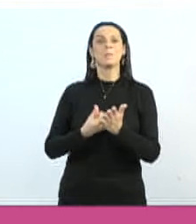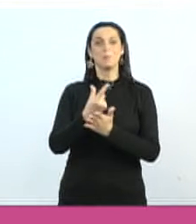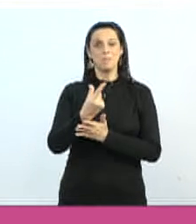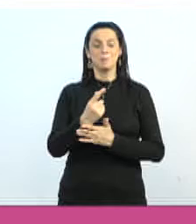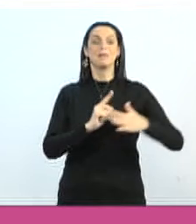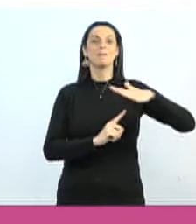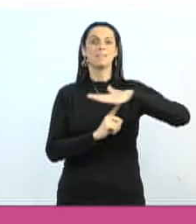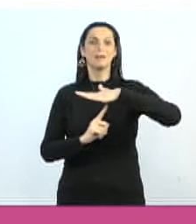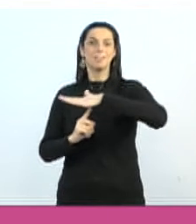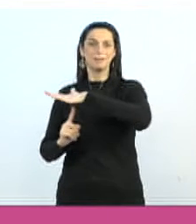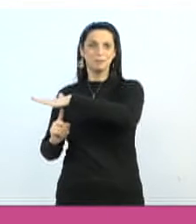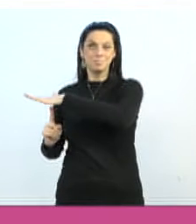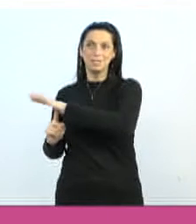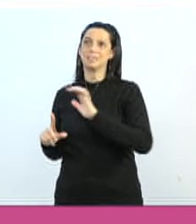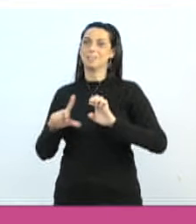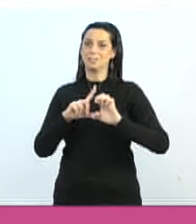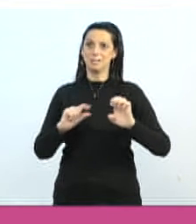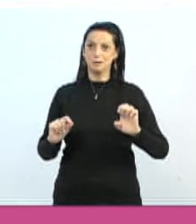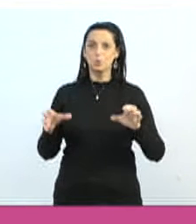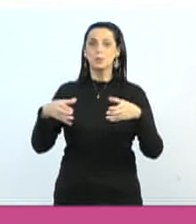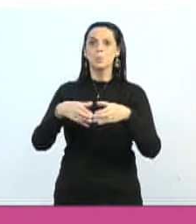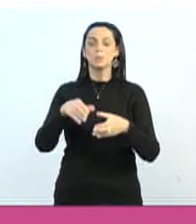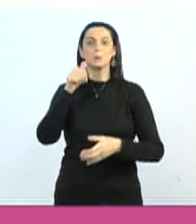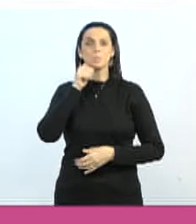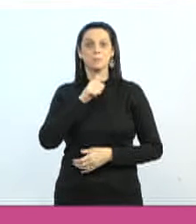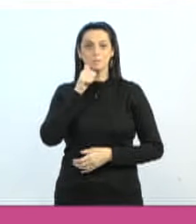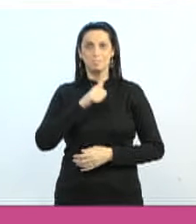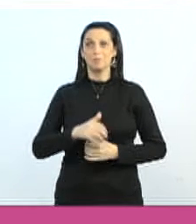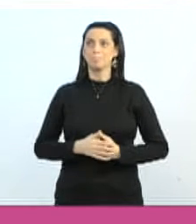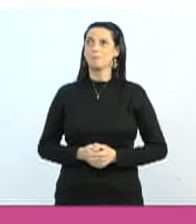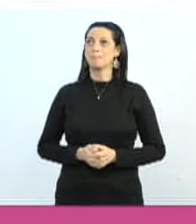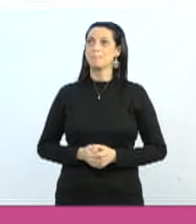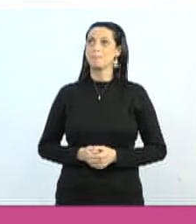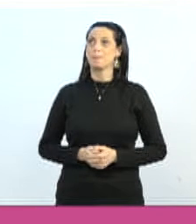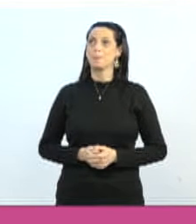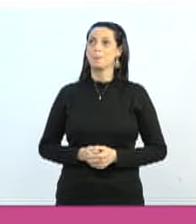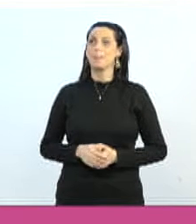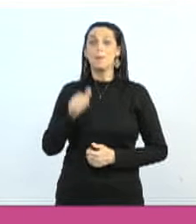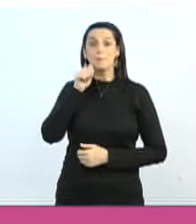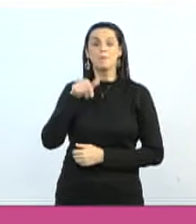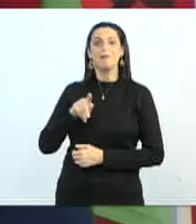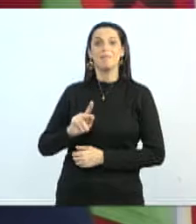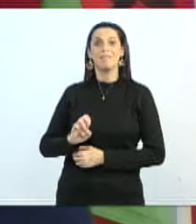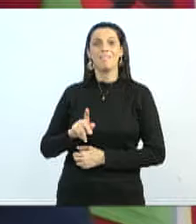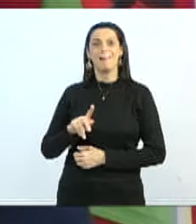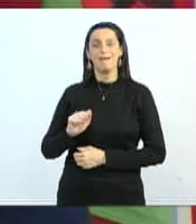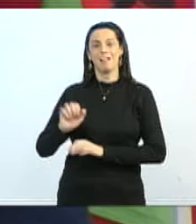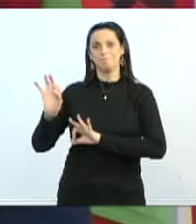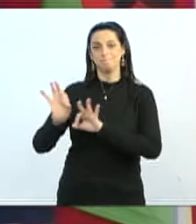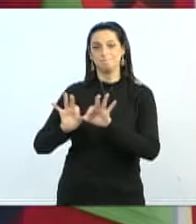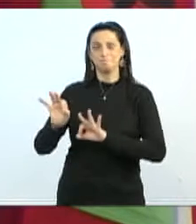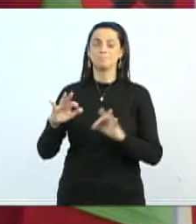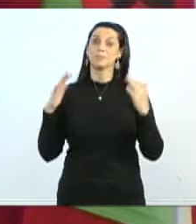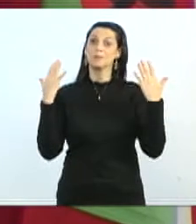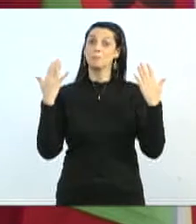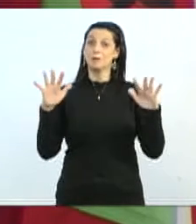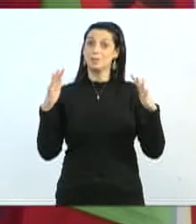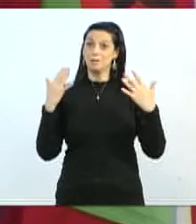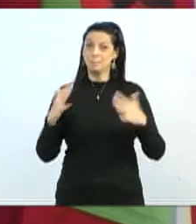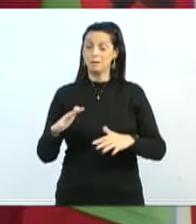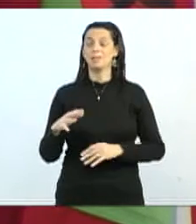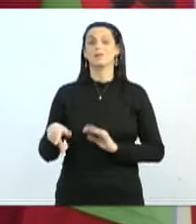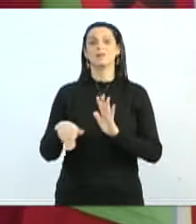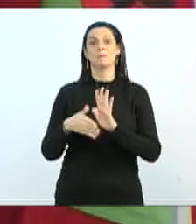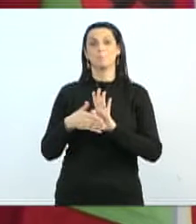Feira do Empreendedorismo pelas Mulheres, aí através da Queca. Então, parabéns à iniciativa,